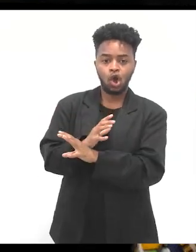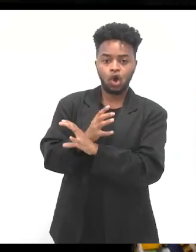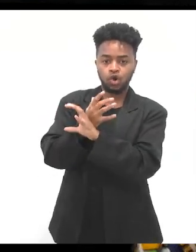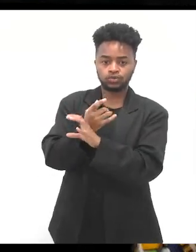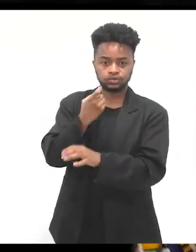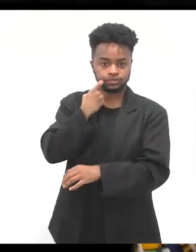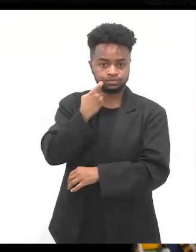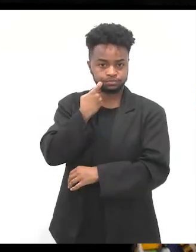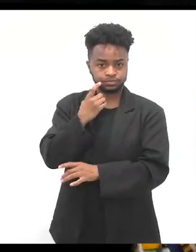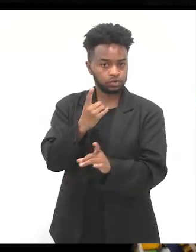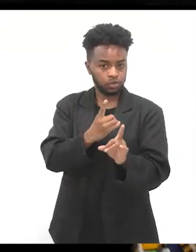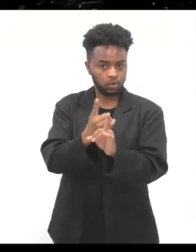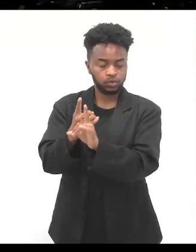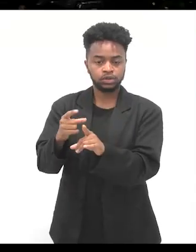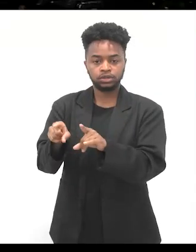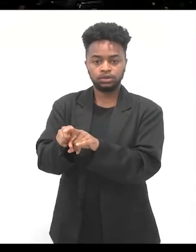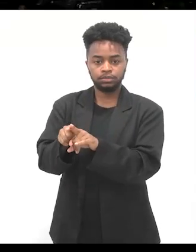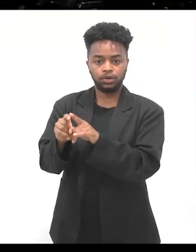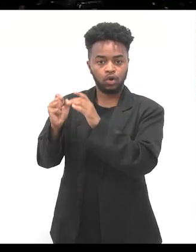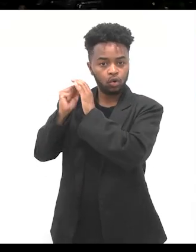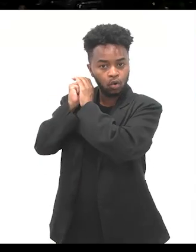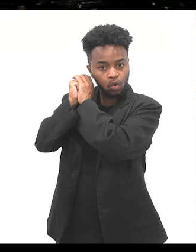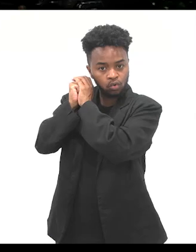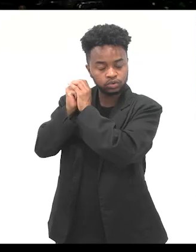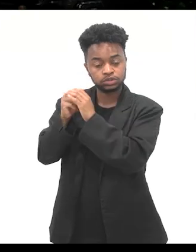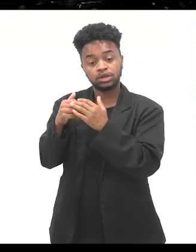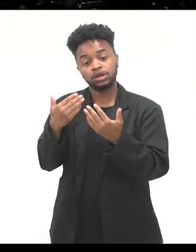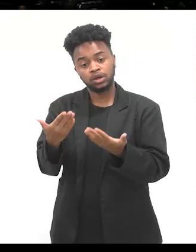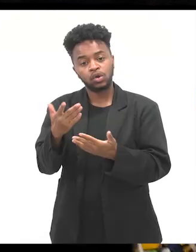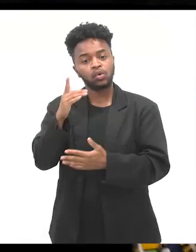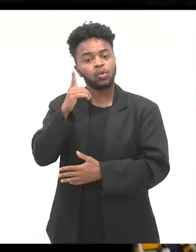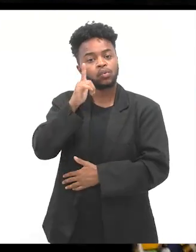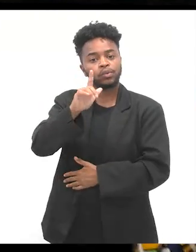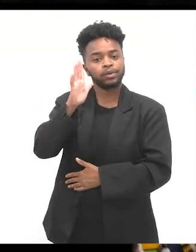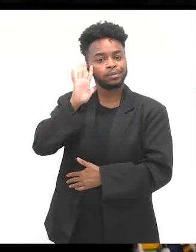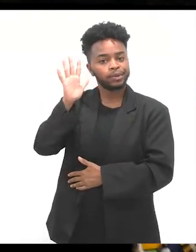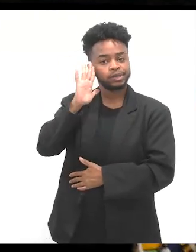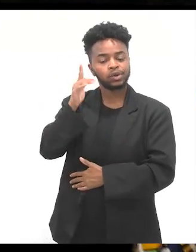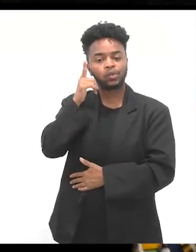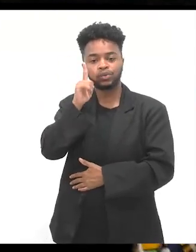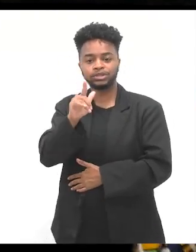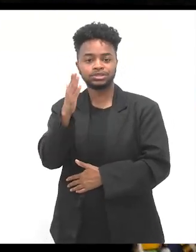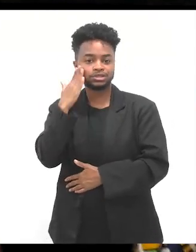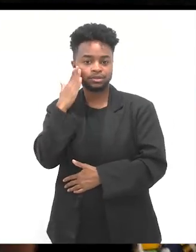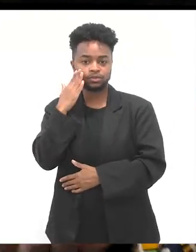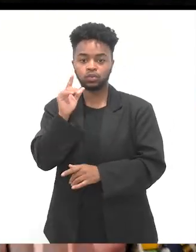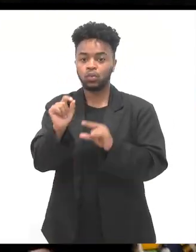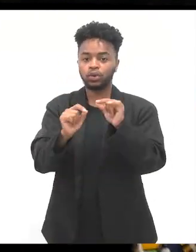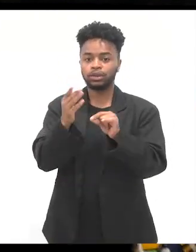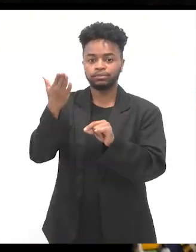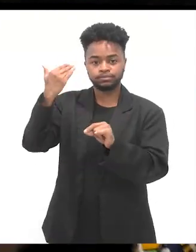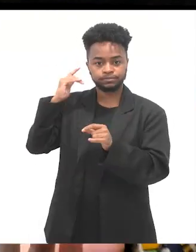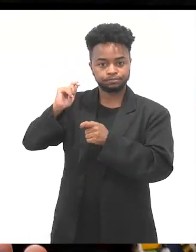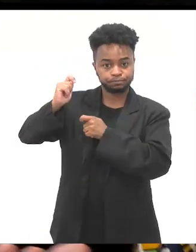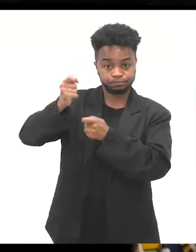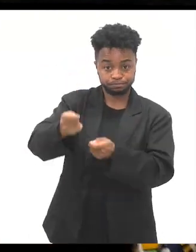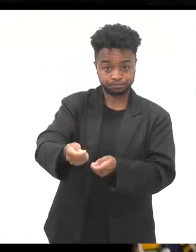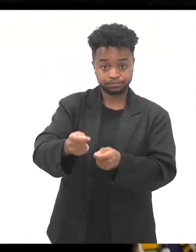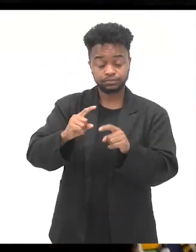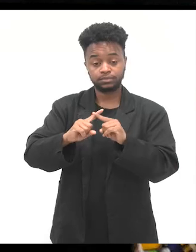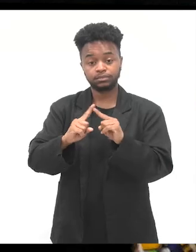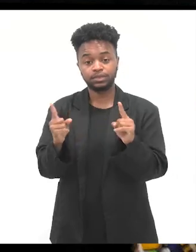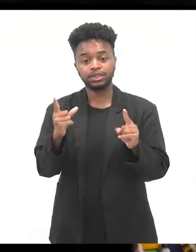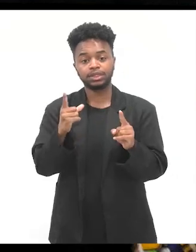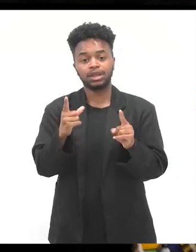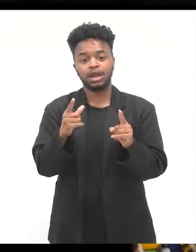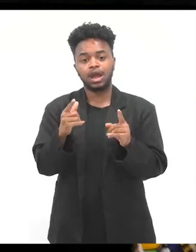de peixes, por exemplo, conchas, etc., você consegue imaginar, consegue acessar o que se comia, o que se pescava, né?